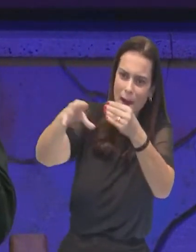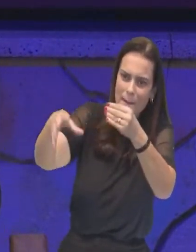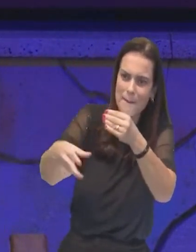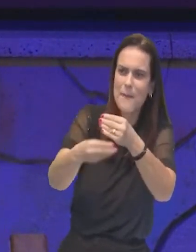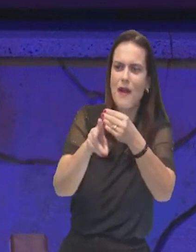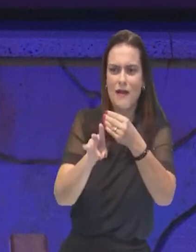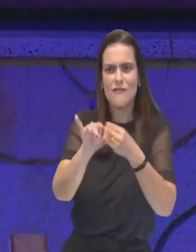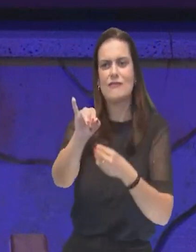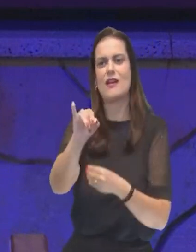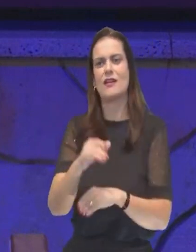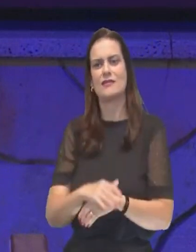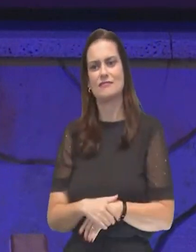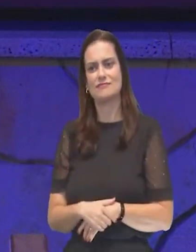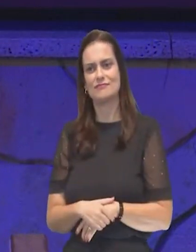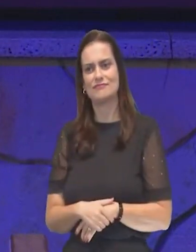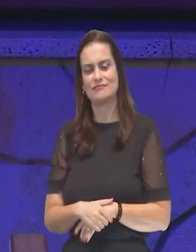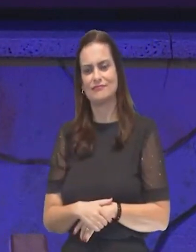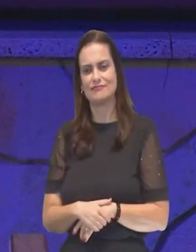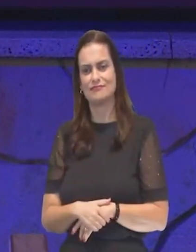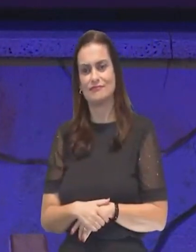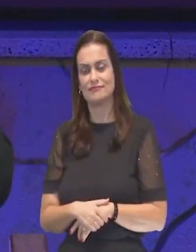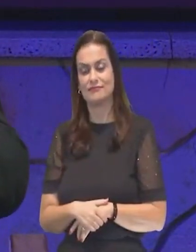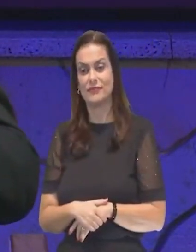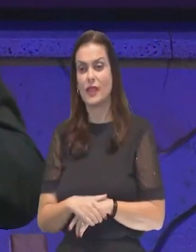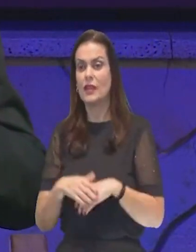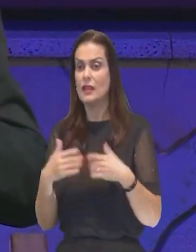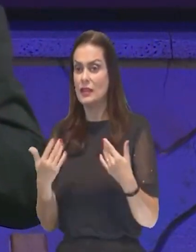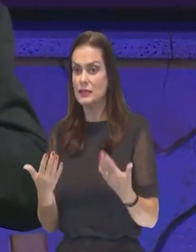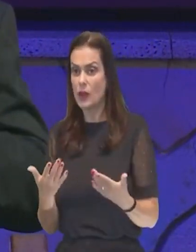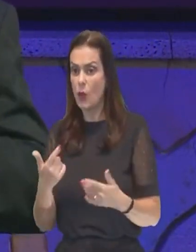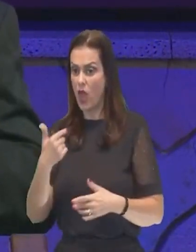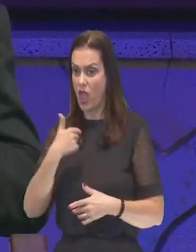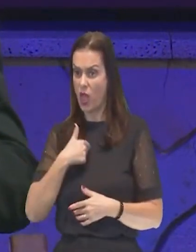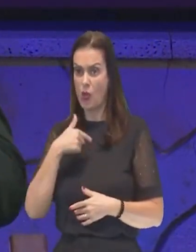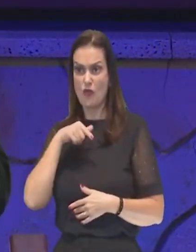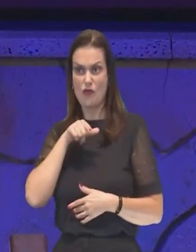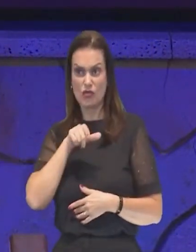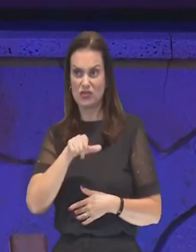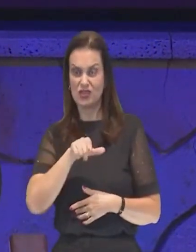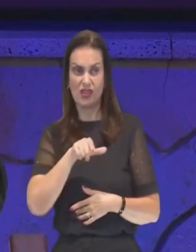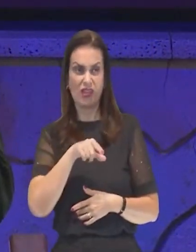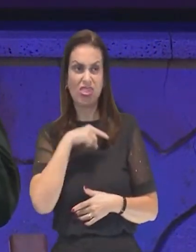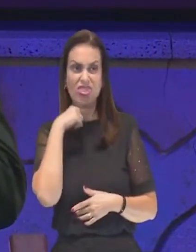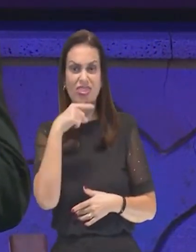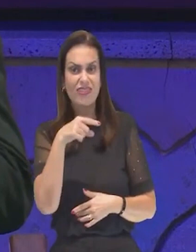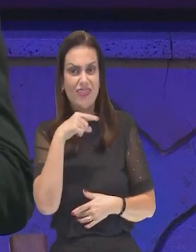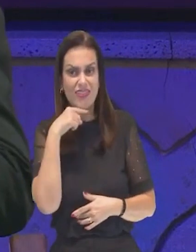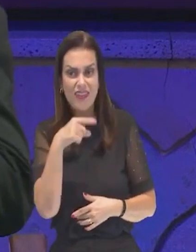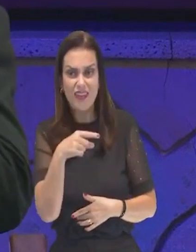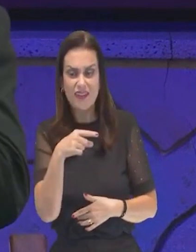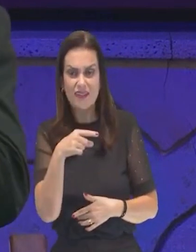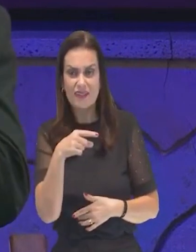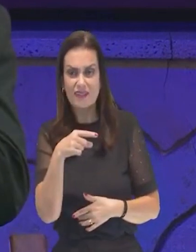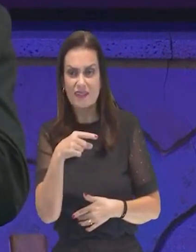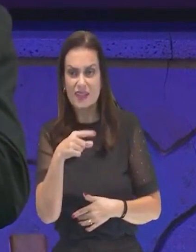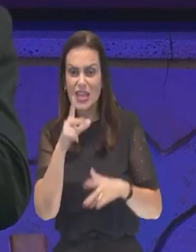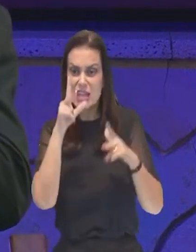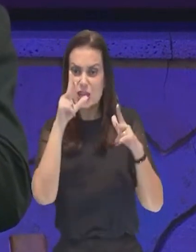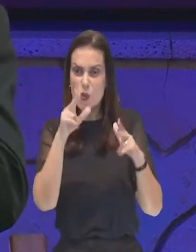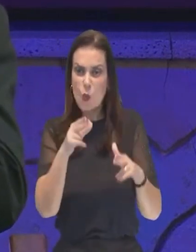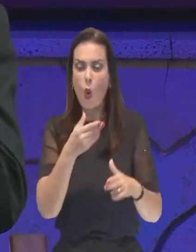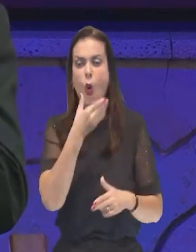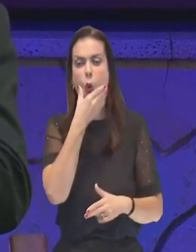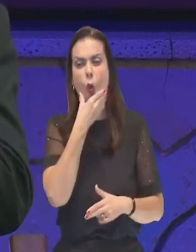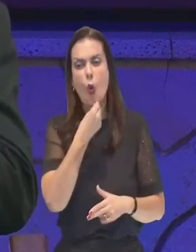acrescentadas. Que não venhamos, meus amados irmãos, nem eu, nem você, nenhum de nós, sermos como aquele